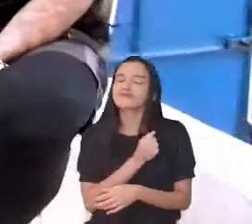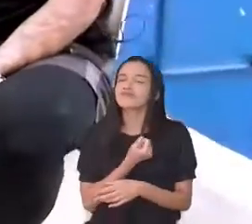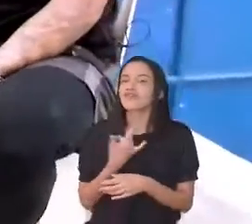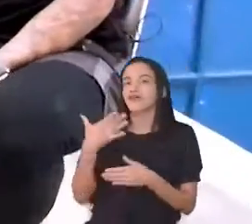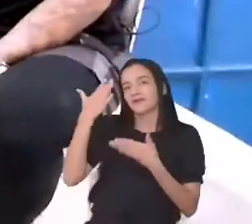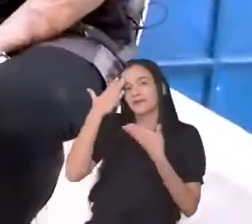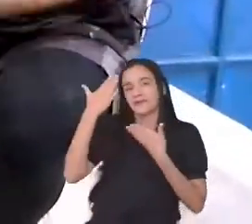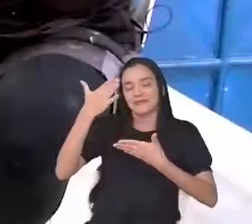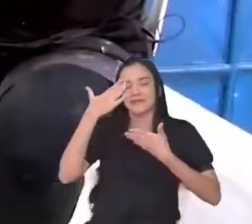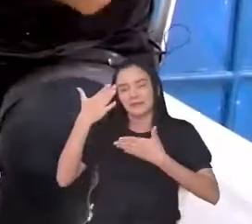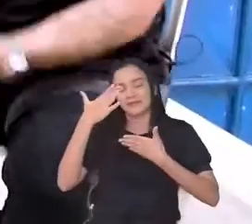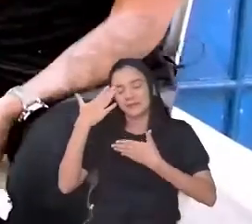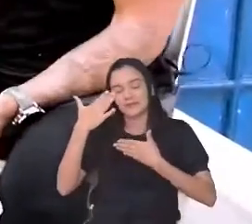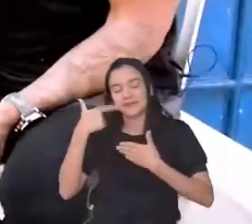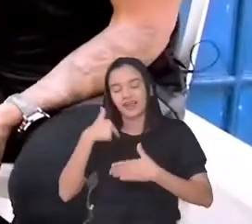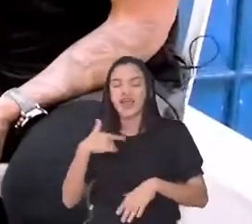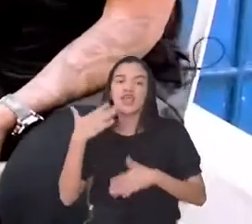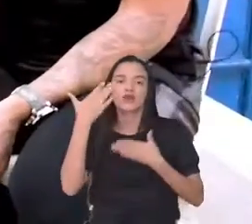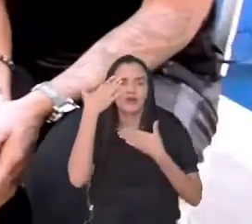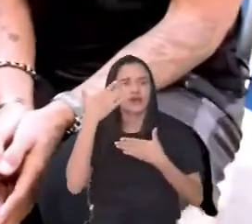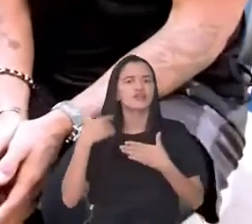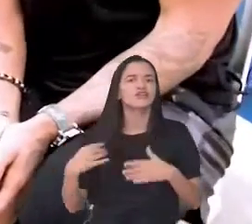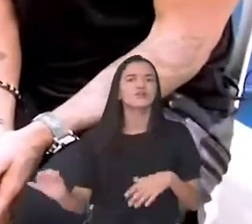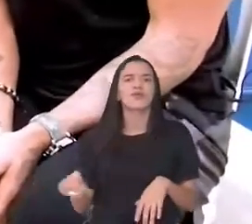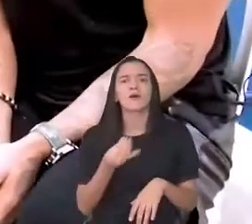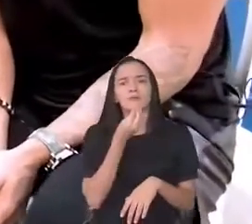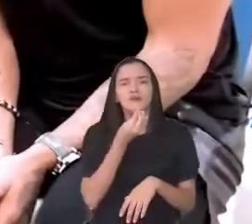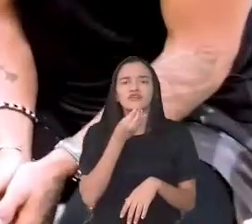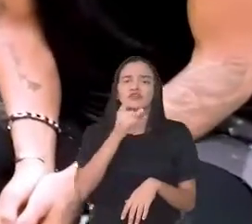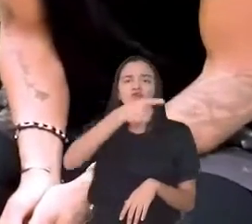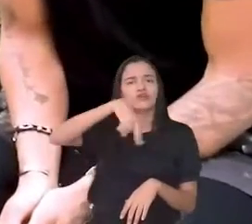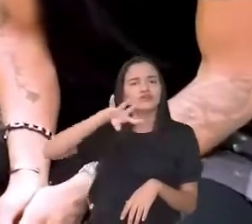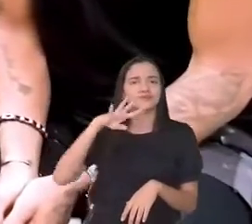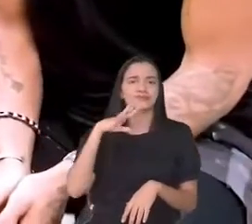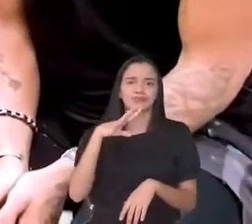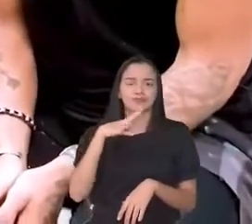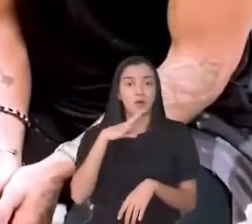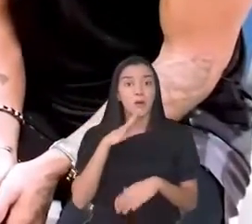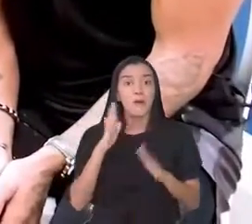para Eu ver. agradeço, eu que agradeço pela oportunidade. Vocês que ainda não conhecem, por